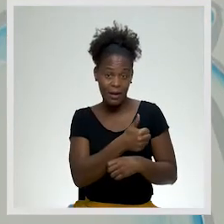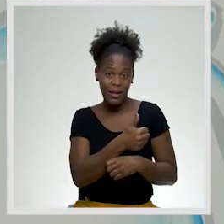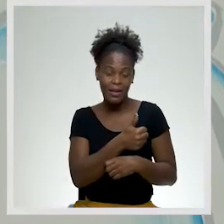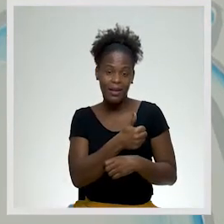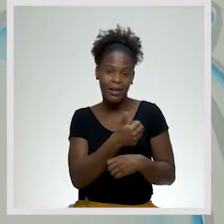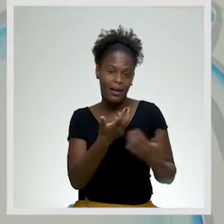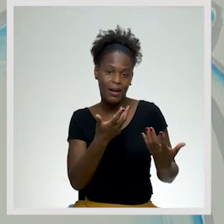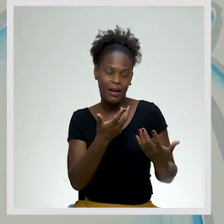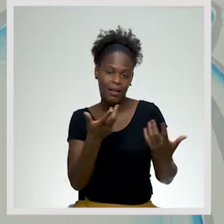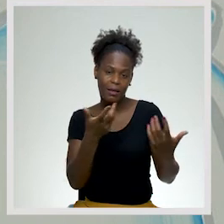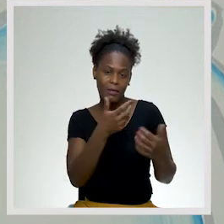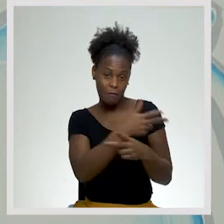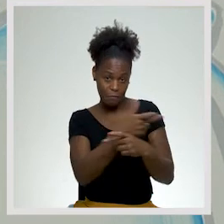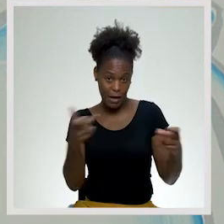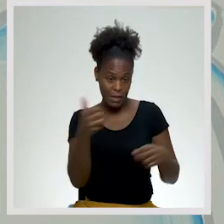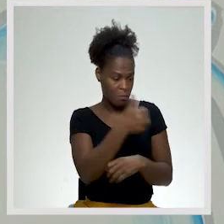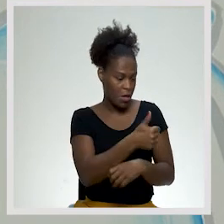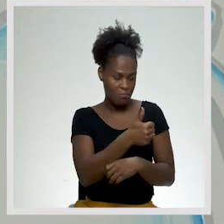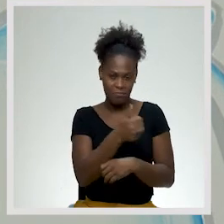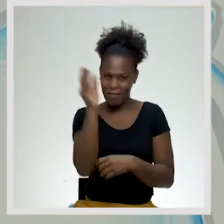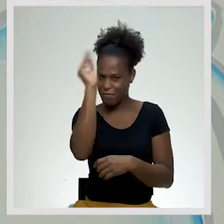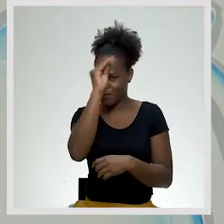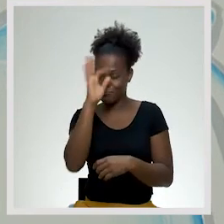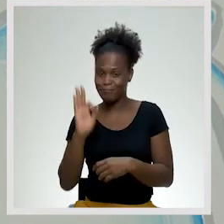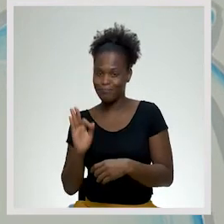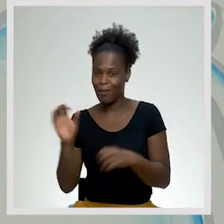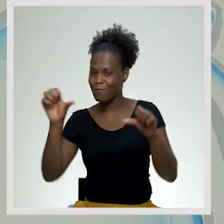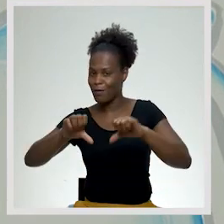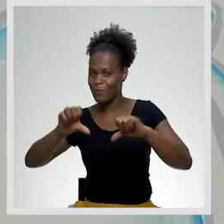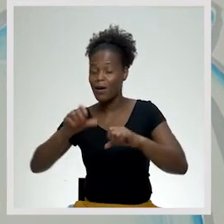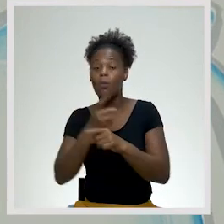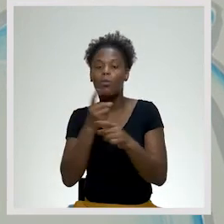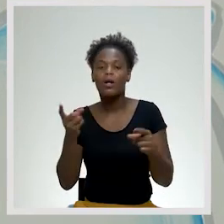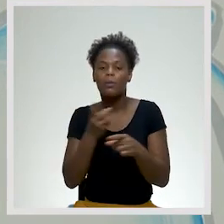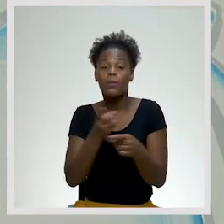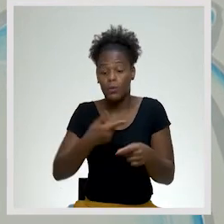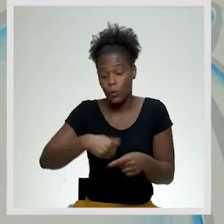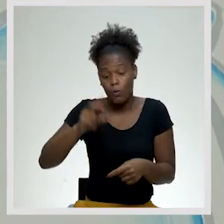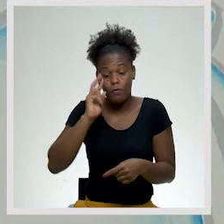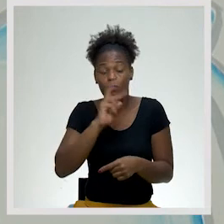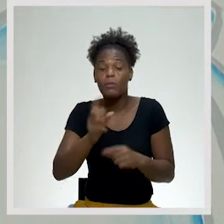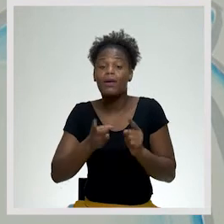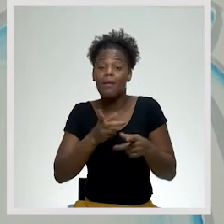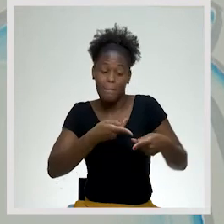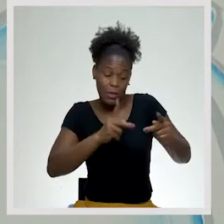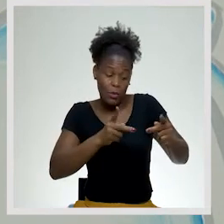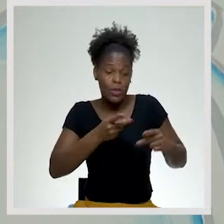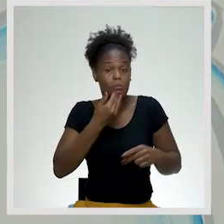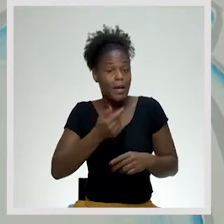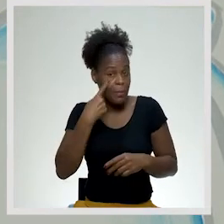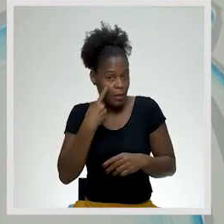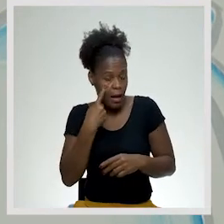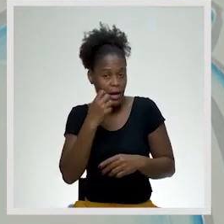está errada, não é verdadeira. Por quê? Porque nós vimos que o método experimental de